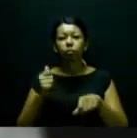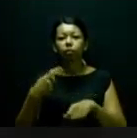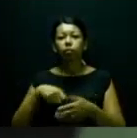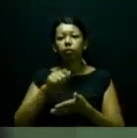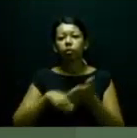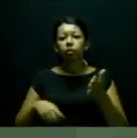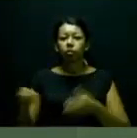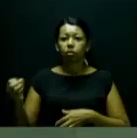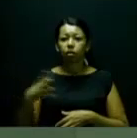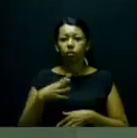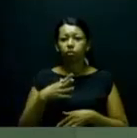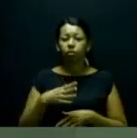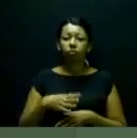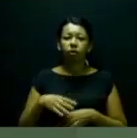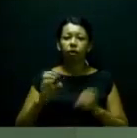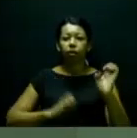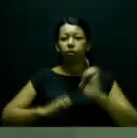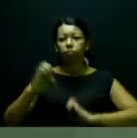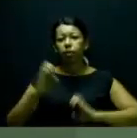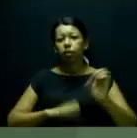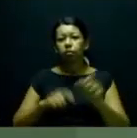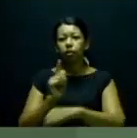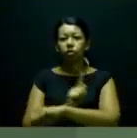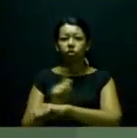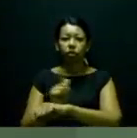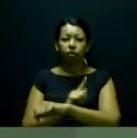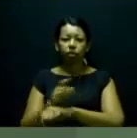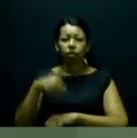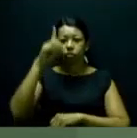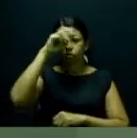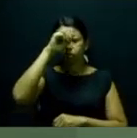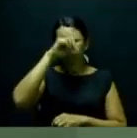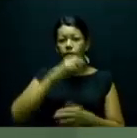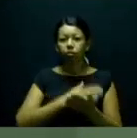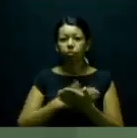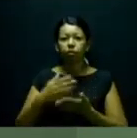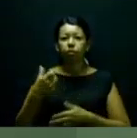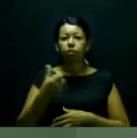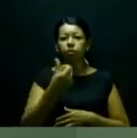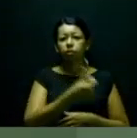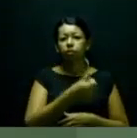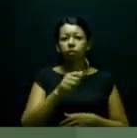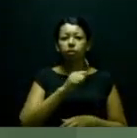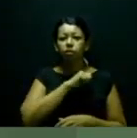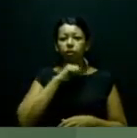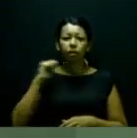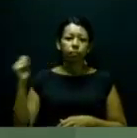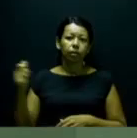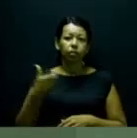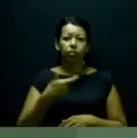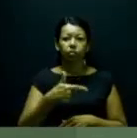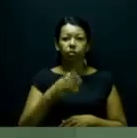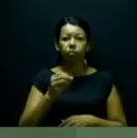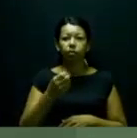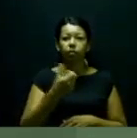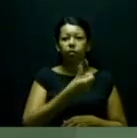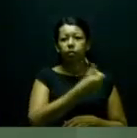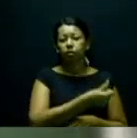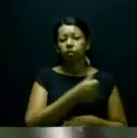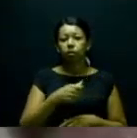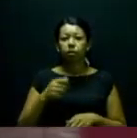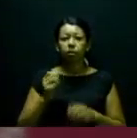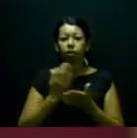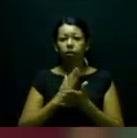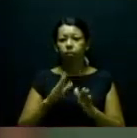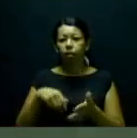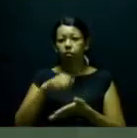contratação de nova organização social que deverá gerir o Hospital Municipal a partir de 16 de abril de 2016, momento em que se findará o